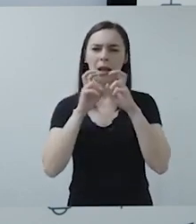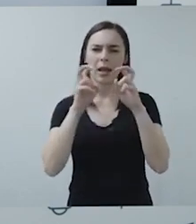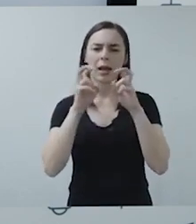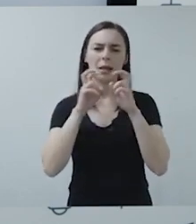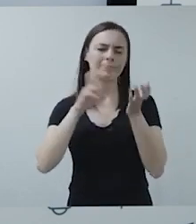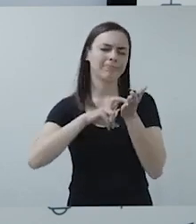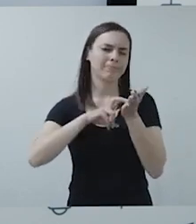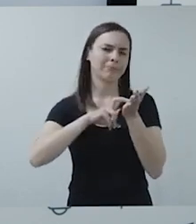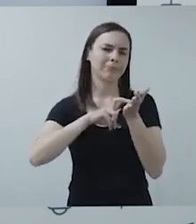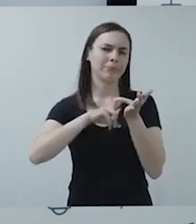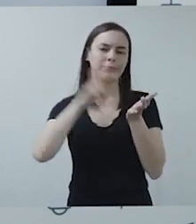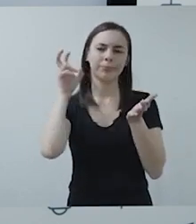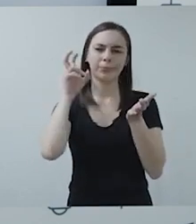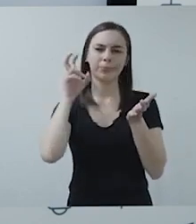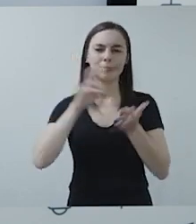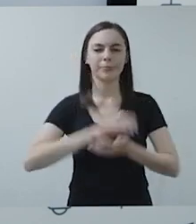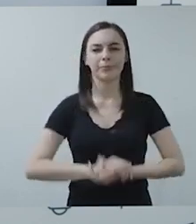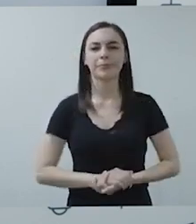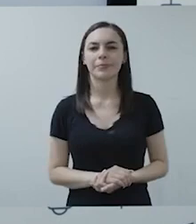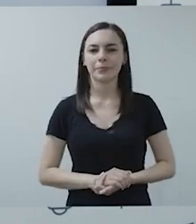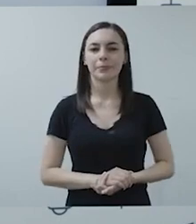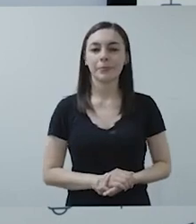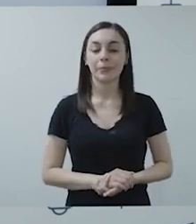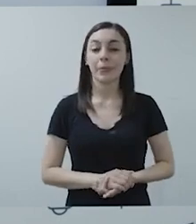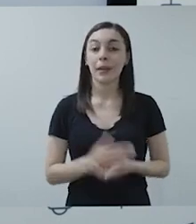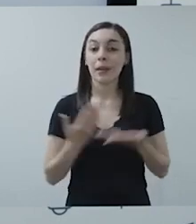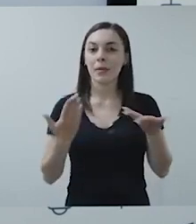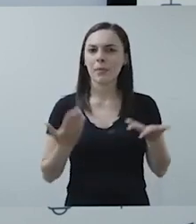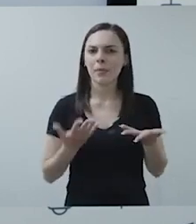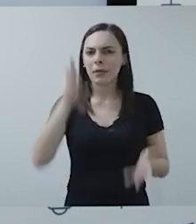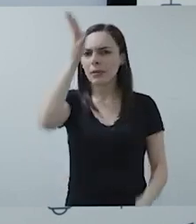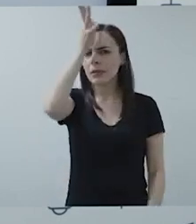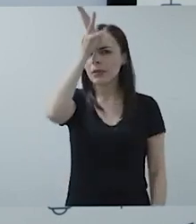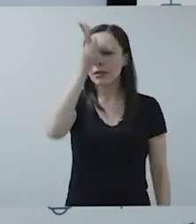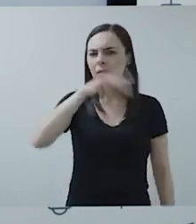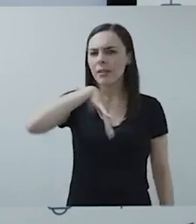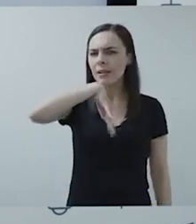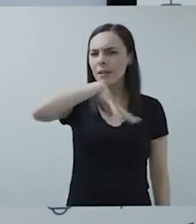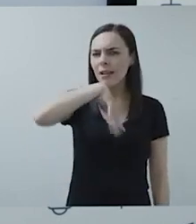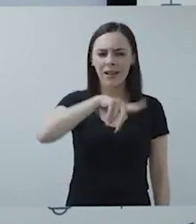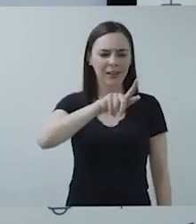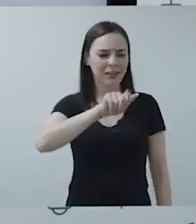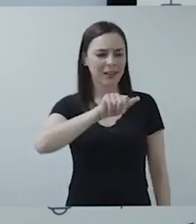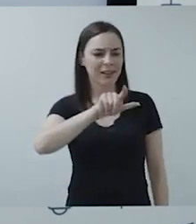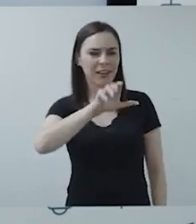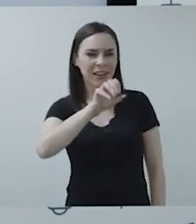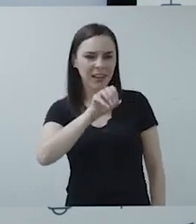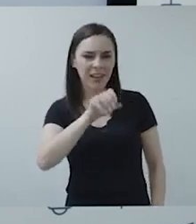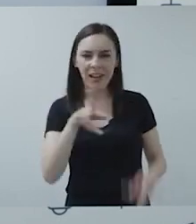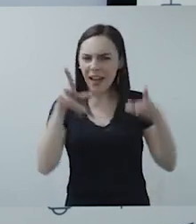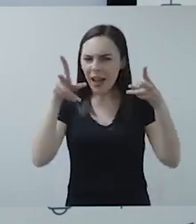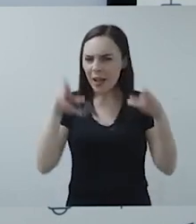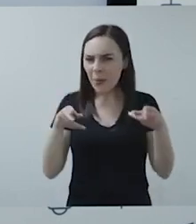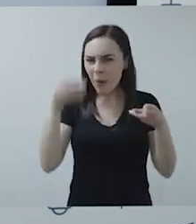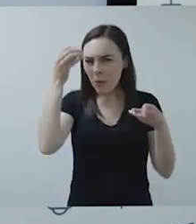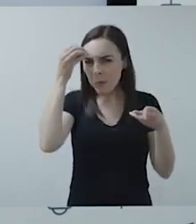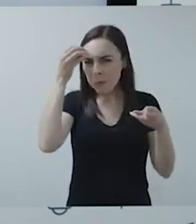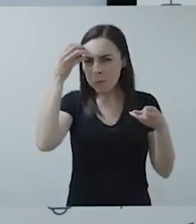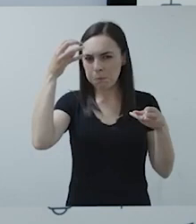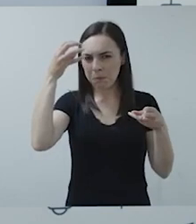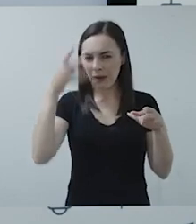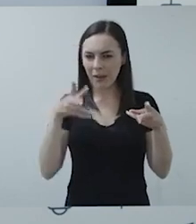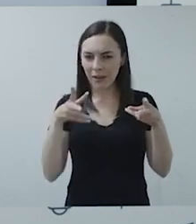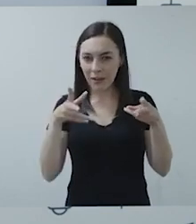manhãs, bem cedinho. Mas esse galo não é o mesmo galo que nós estávamos